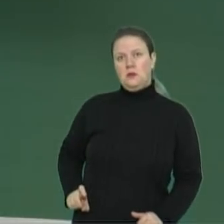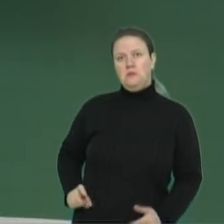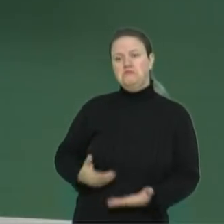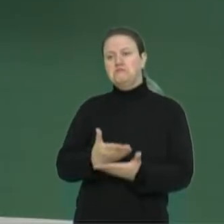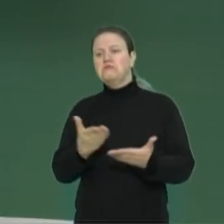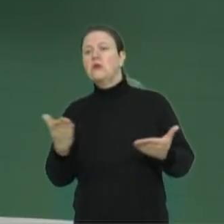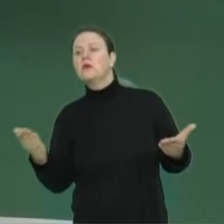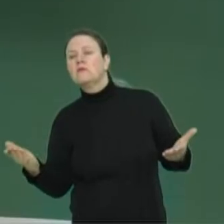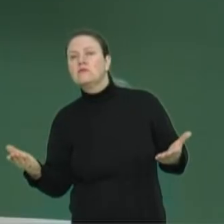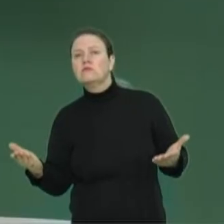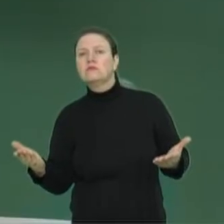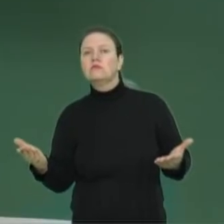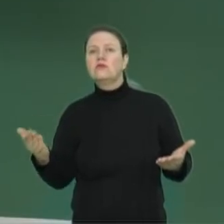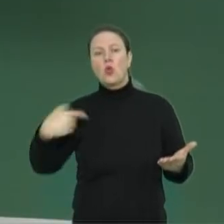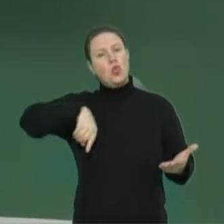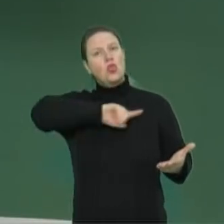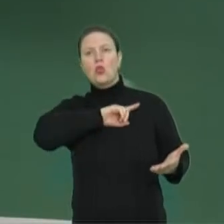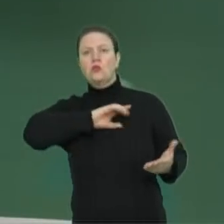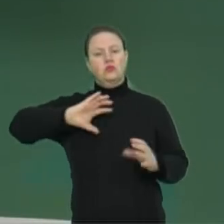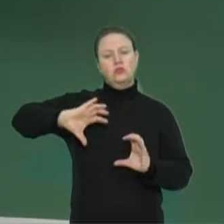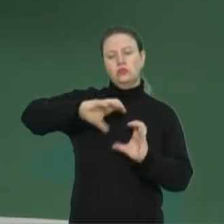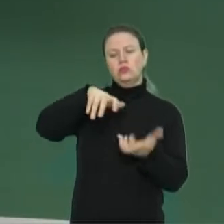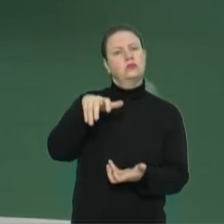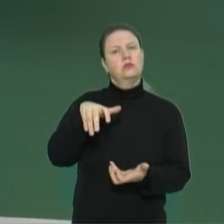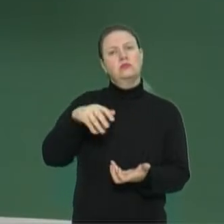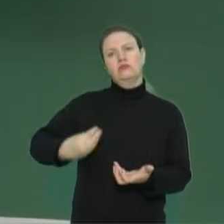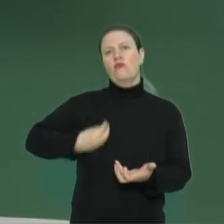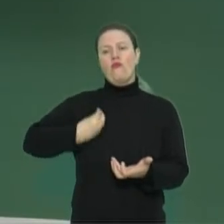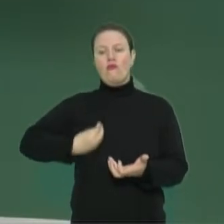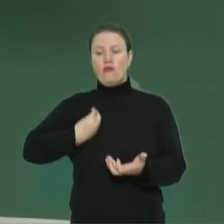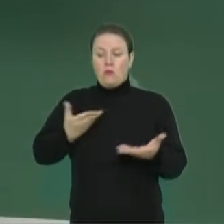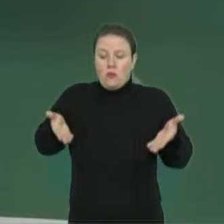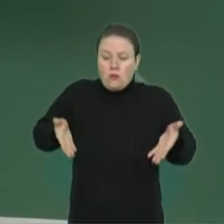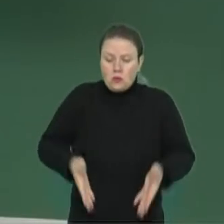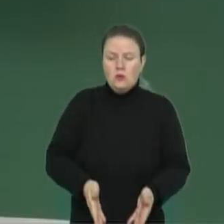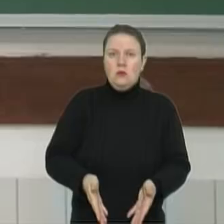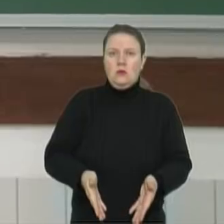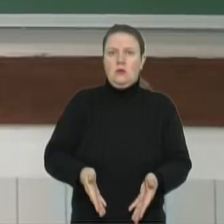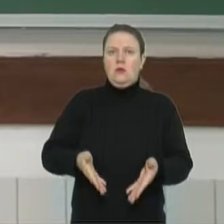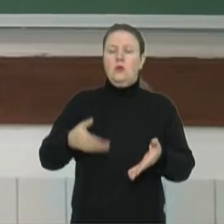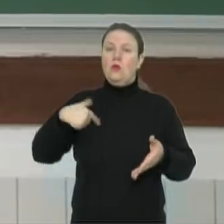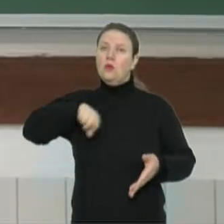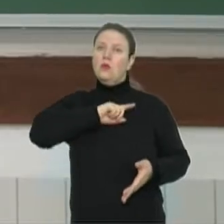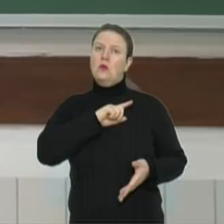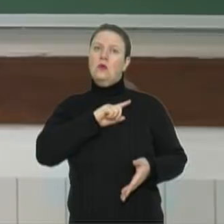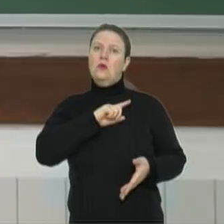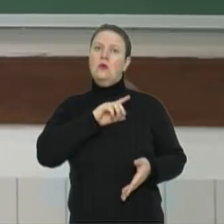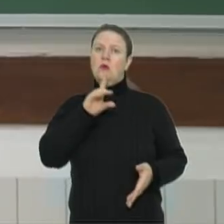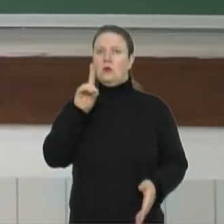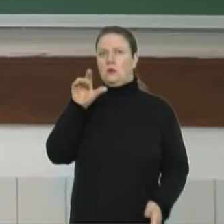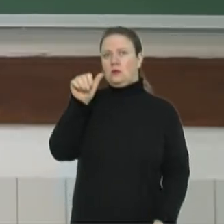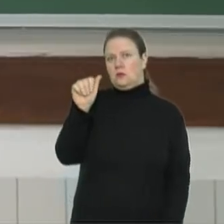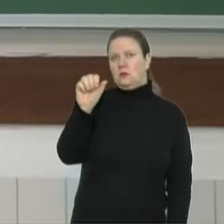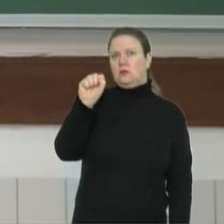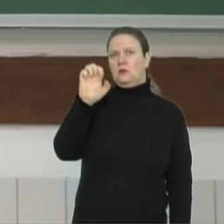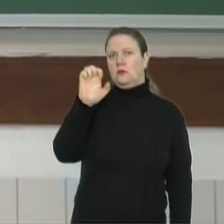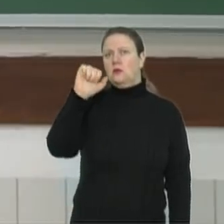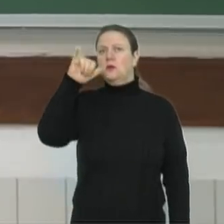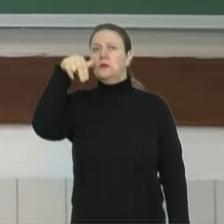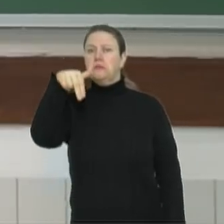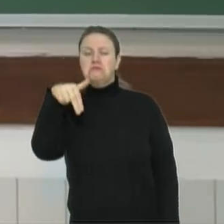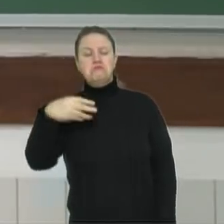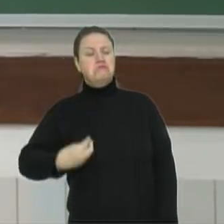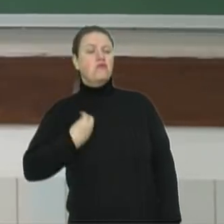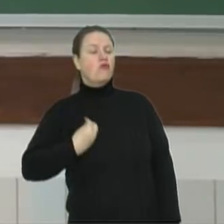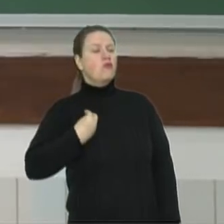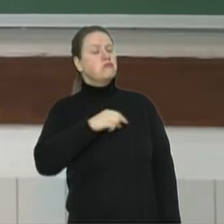então ser no mundo. Essa é a condição do ser humano para Heidegger. O ser humano é um Dasein, é um ser que está aí, né,